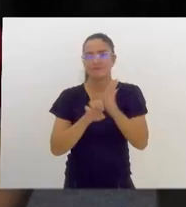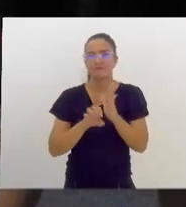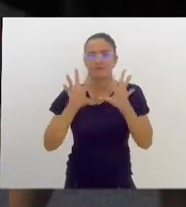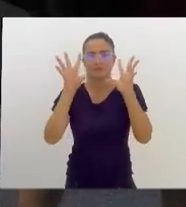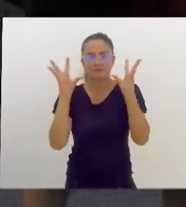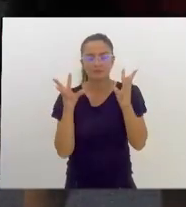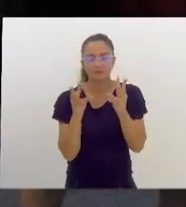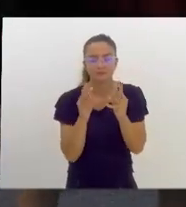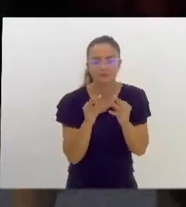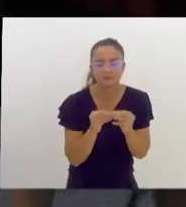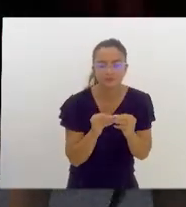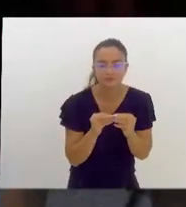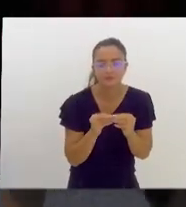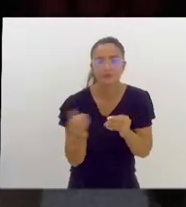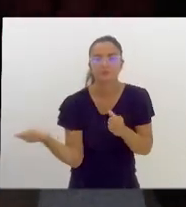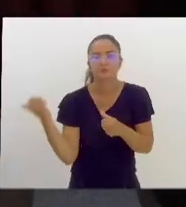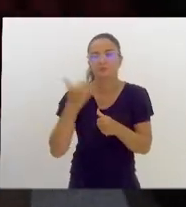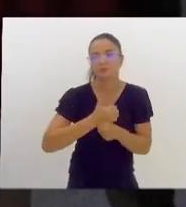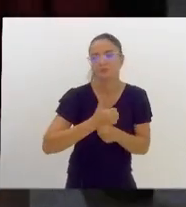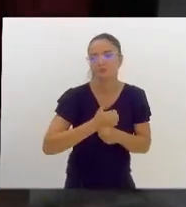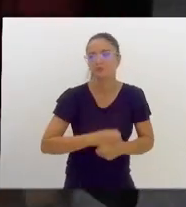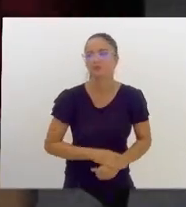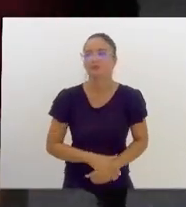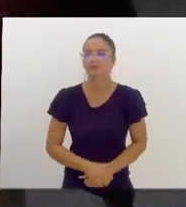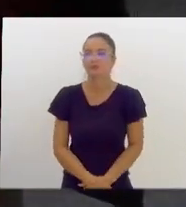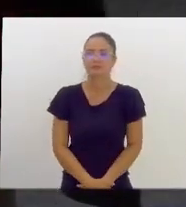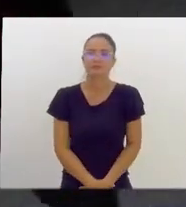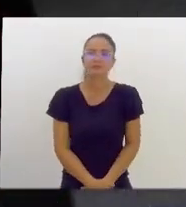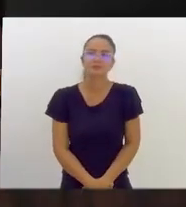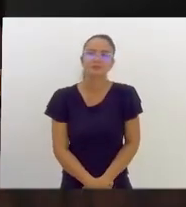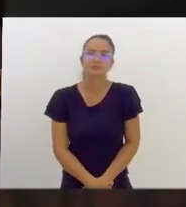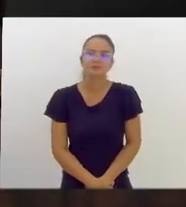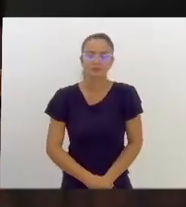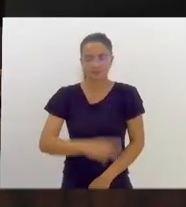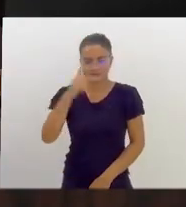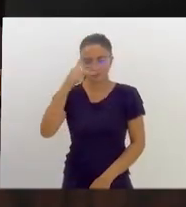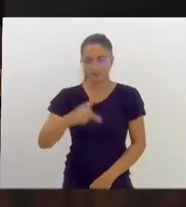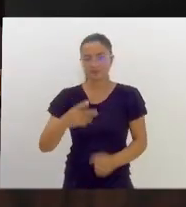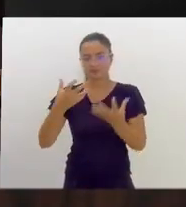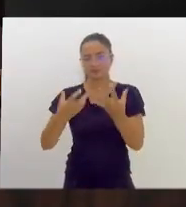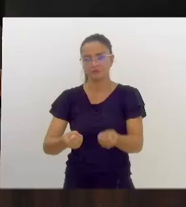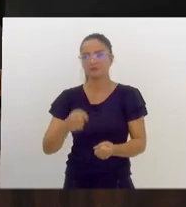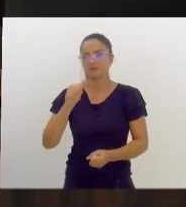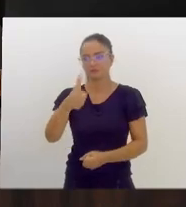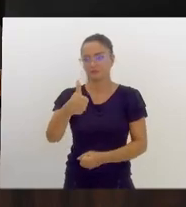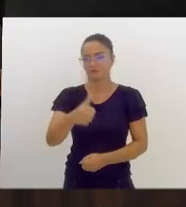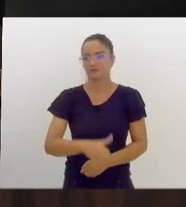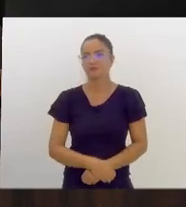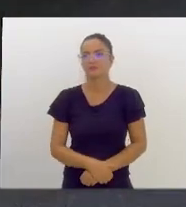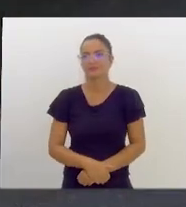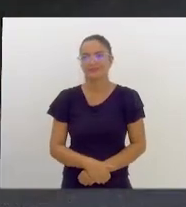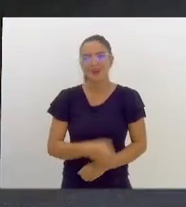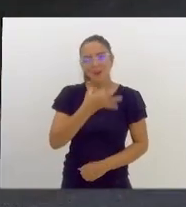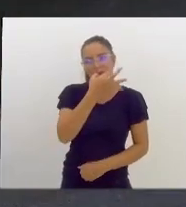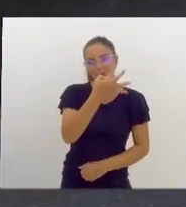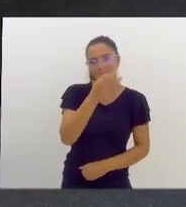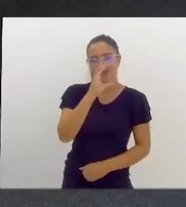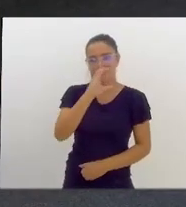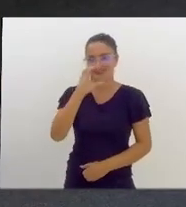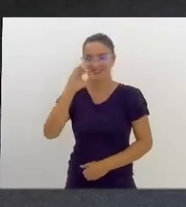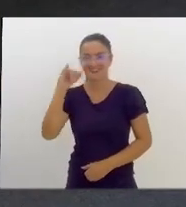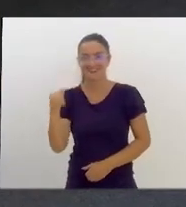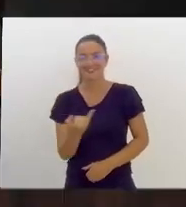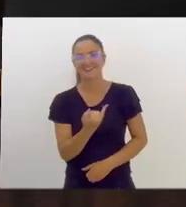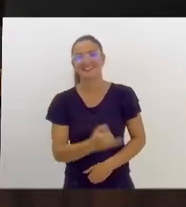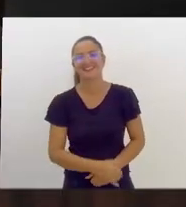por substitutivo. A presidência defere o pedido de Vossa Excelência. É o parecer da CCJ. Muito